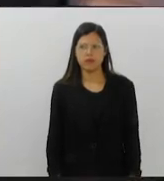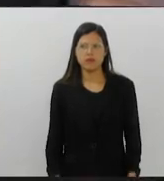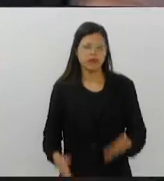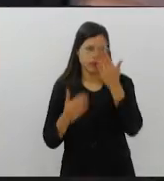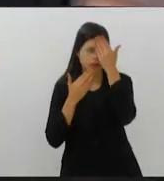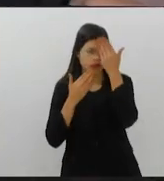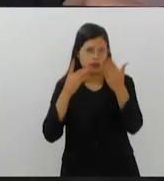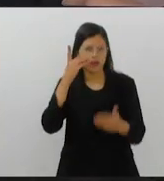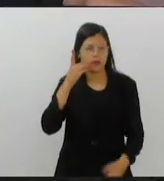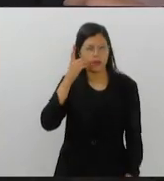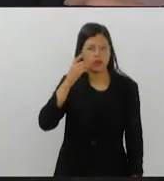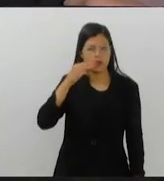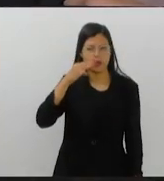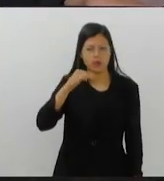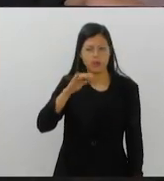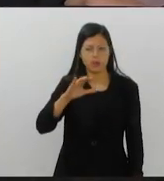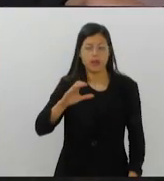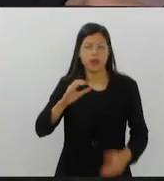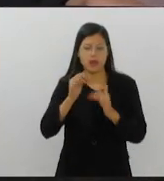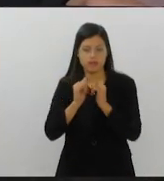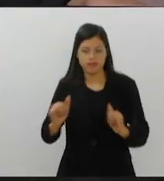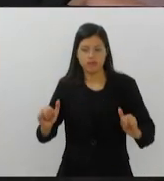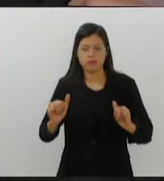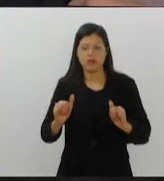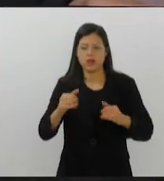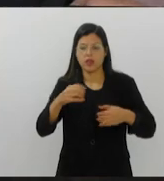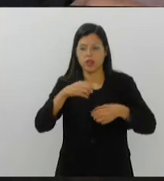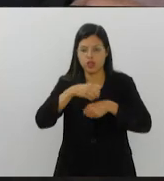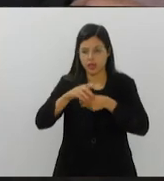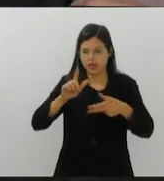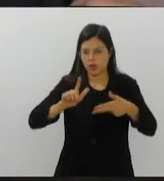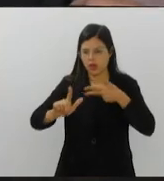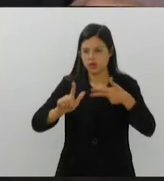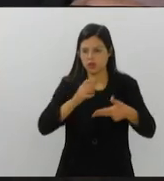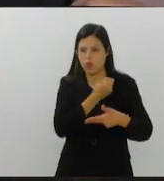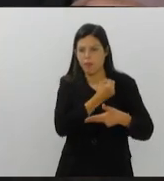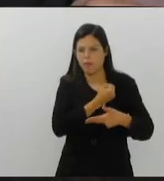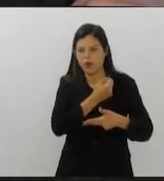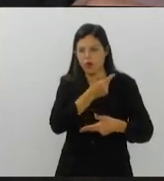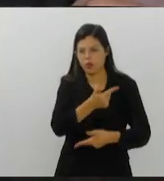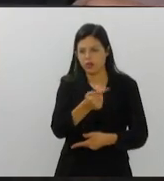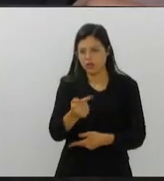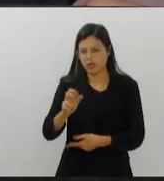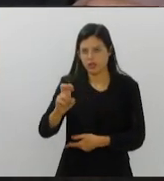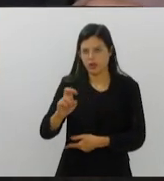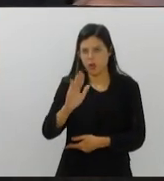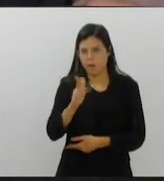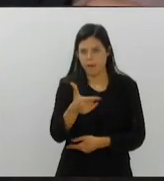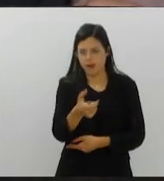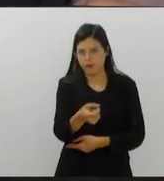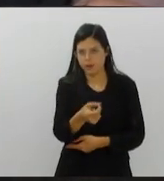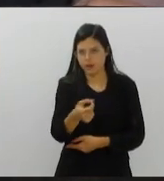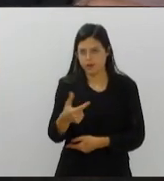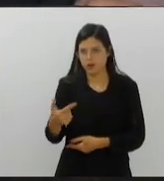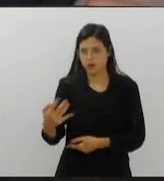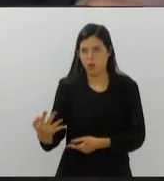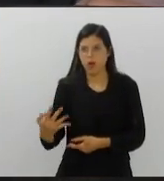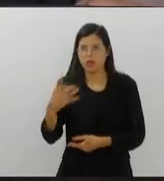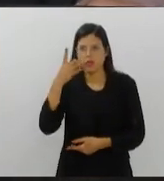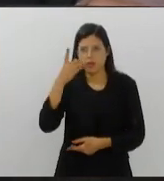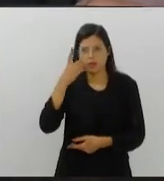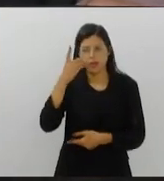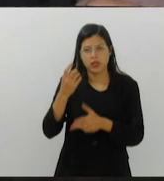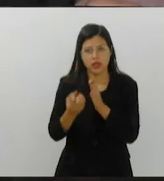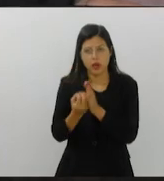Obrigado, deputado Mink. Anuncio indicação legislativa número 275 de 2024, de autoria da deputada